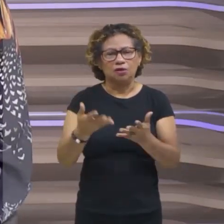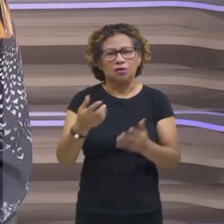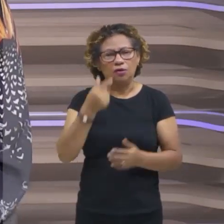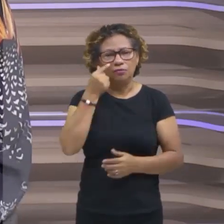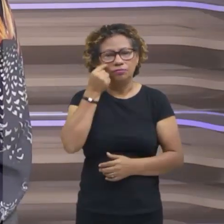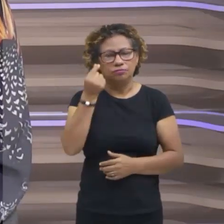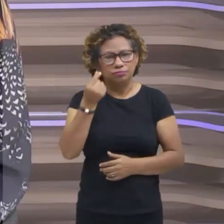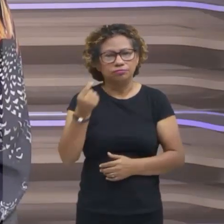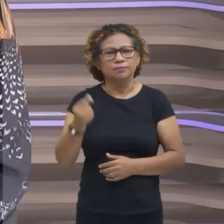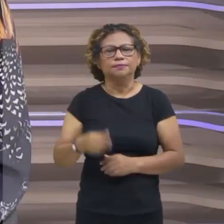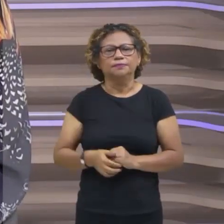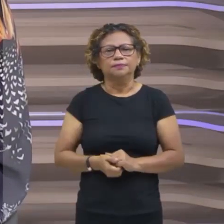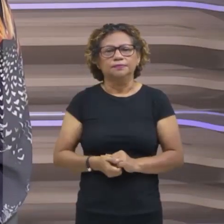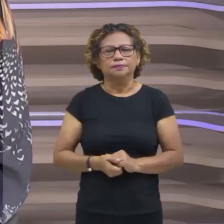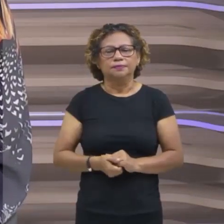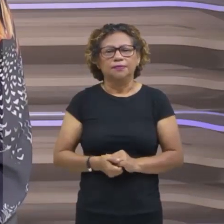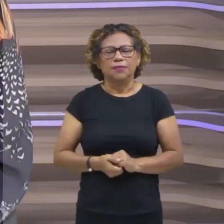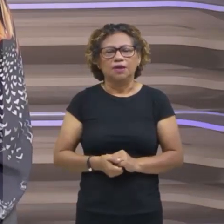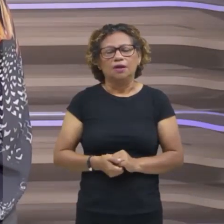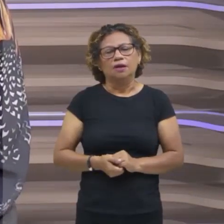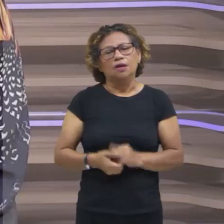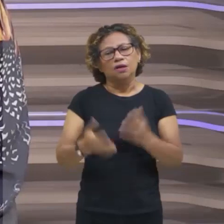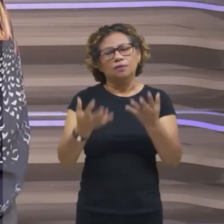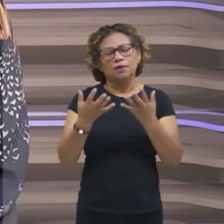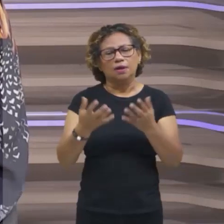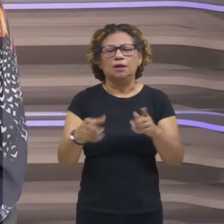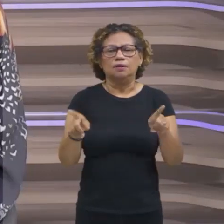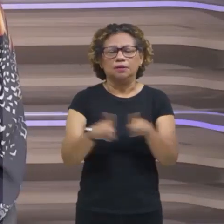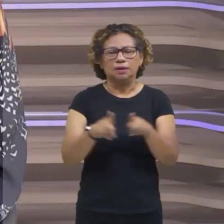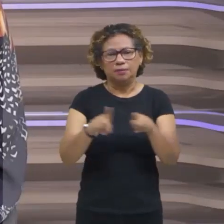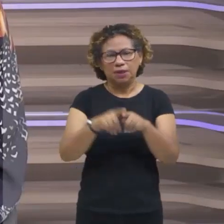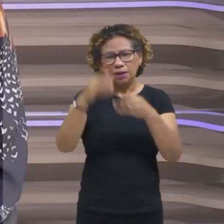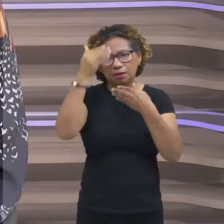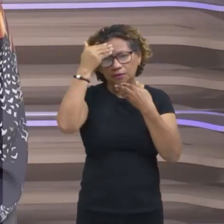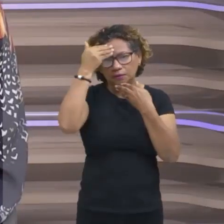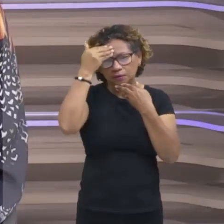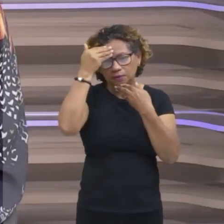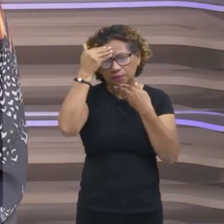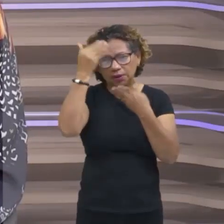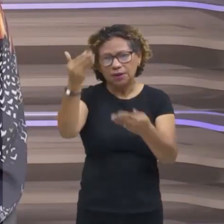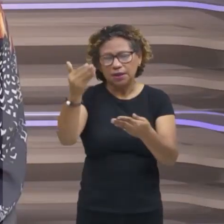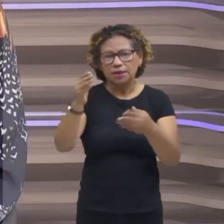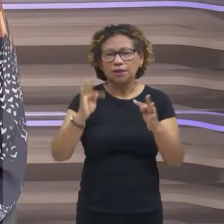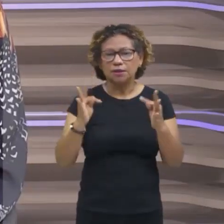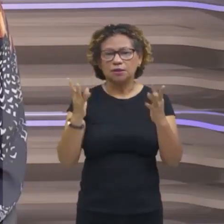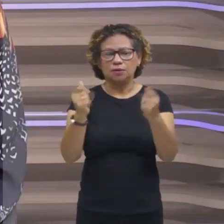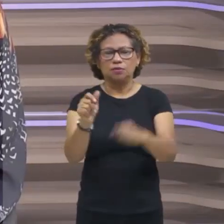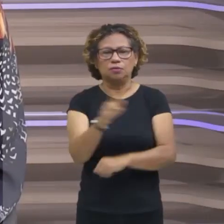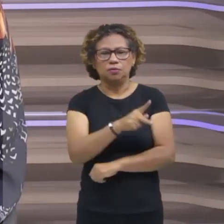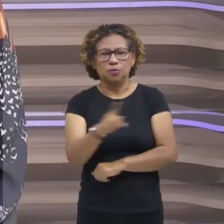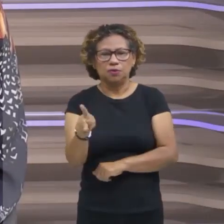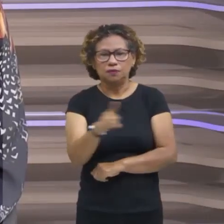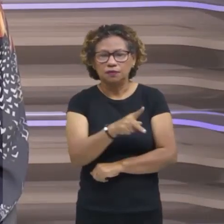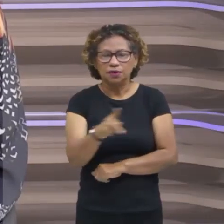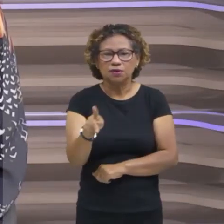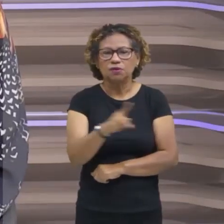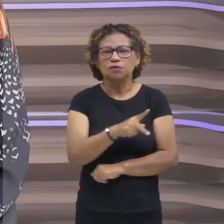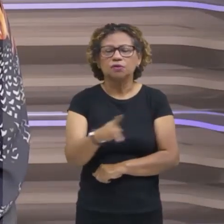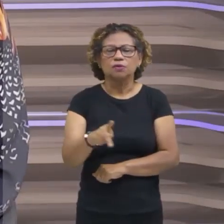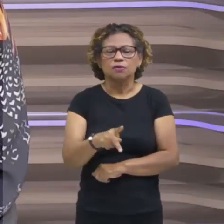conosco. Eu gostaria também de agradecer a todos os nossos professores que estão